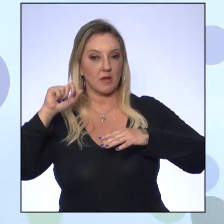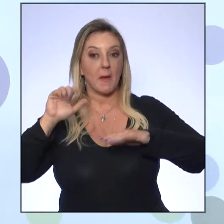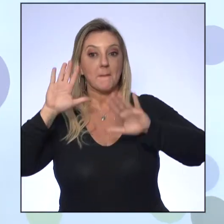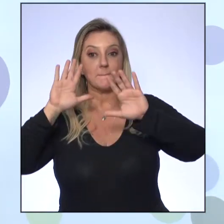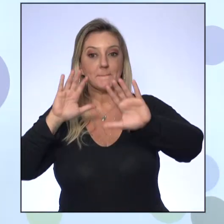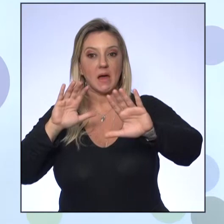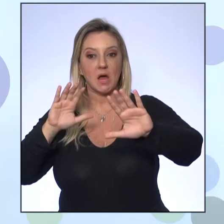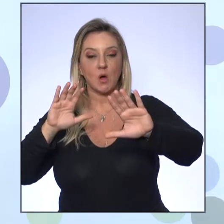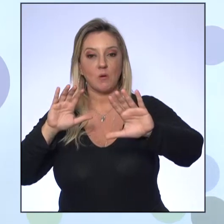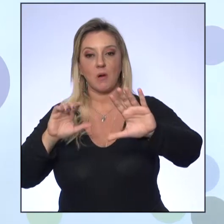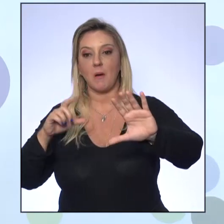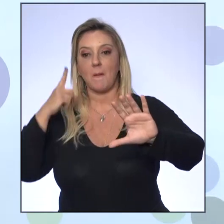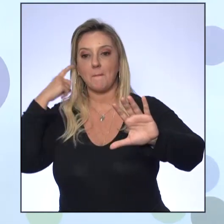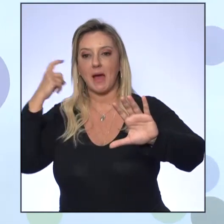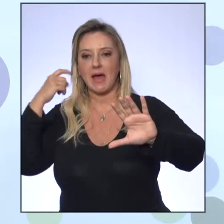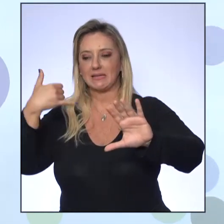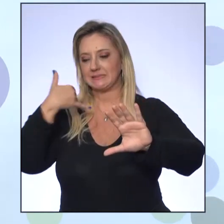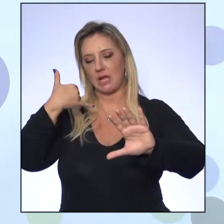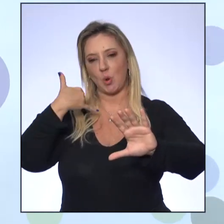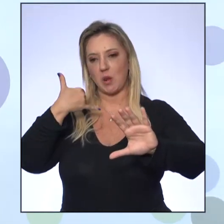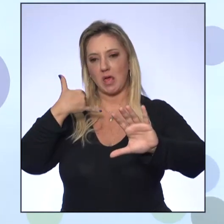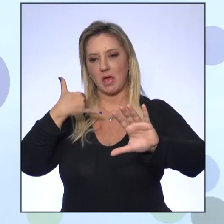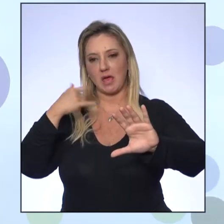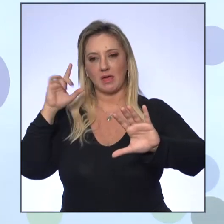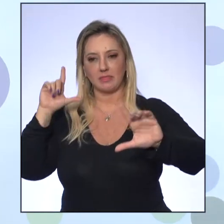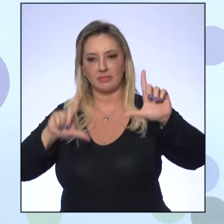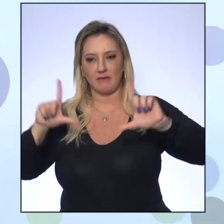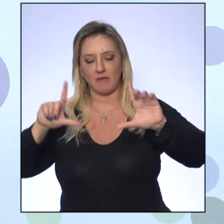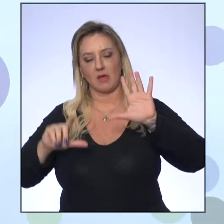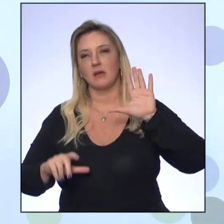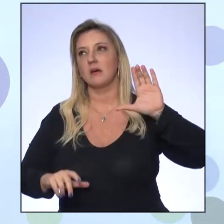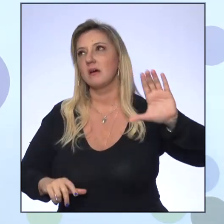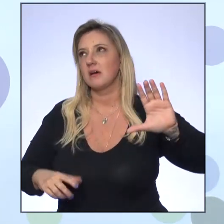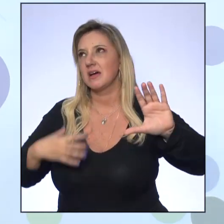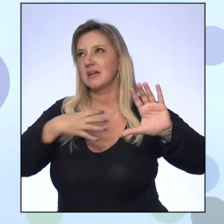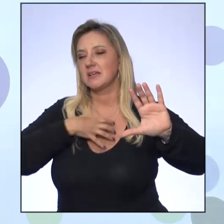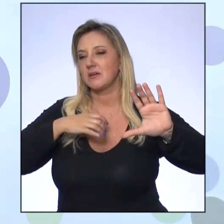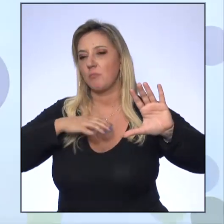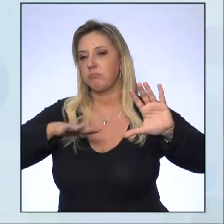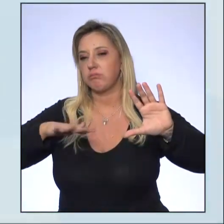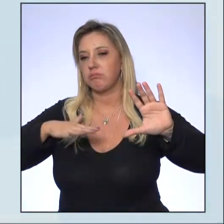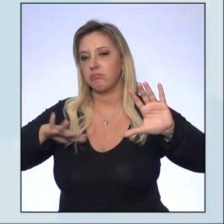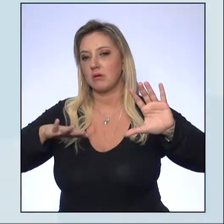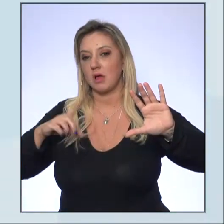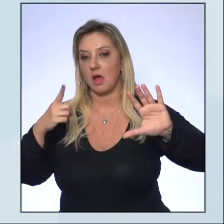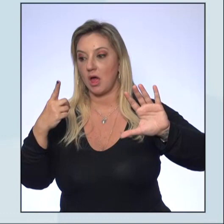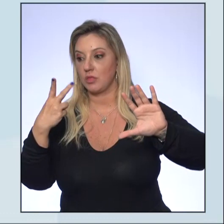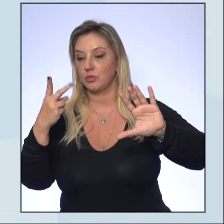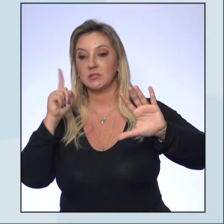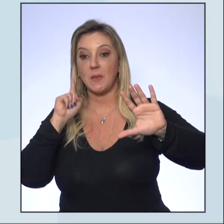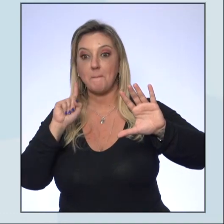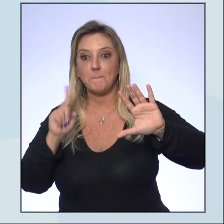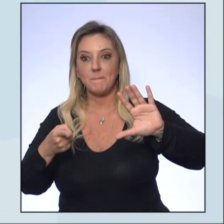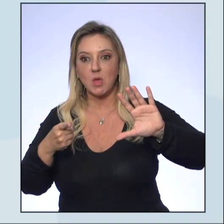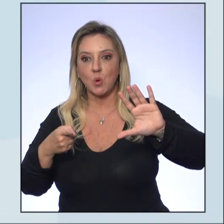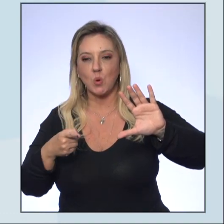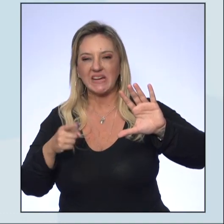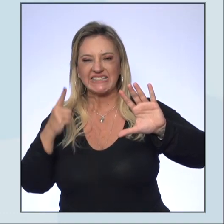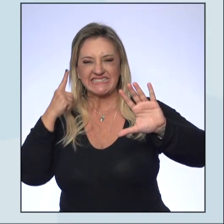mão no alto-falante do seu celular, da sua TV. O próximo tem uma frequência de 12.000 Hz, é bem